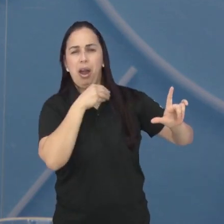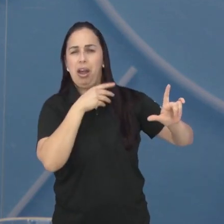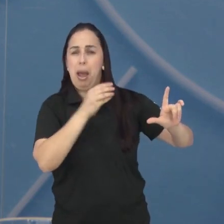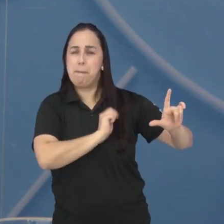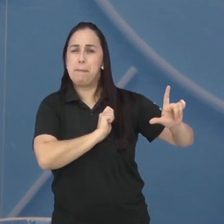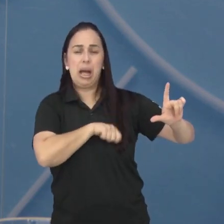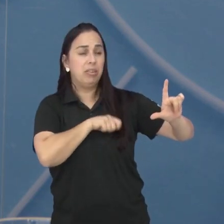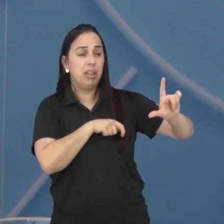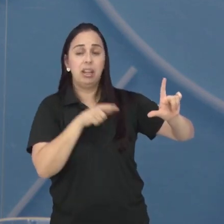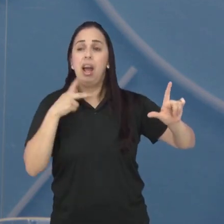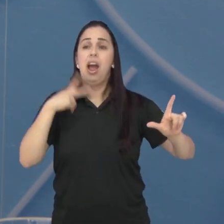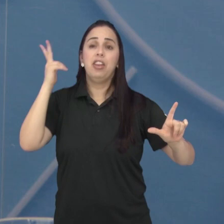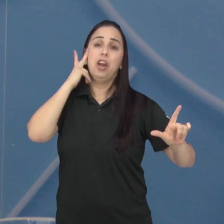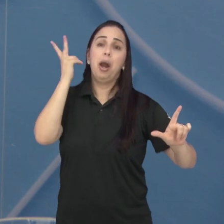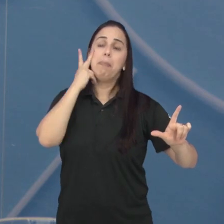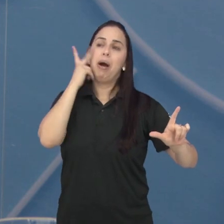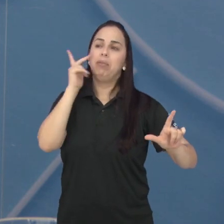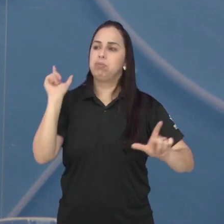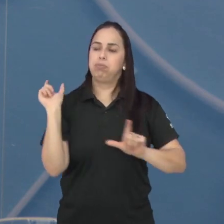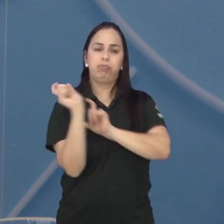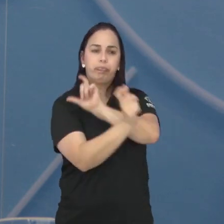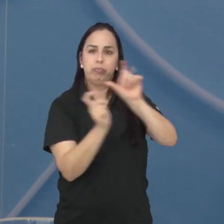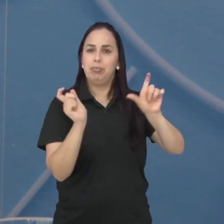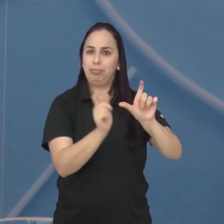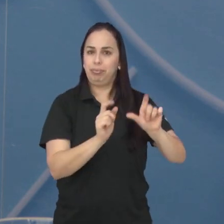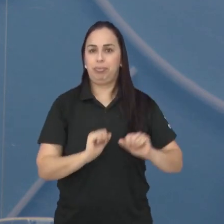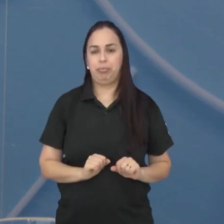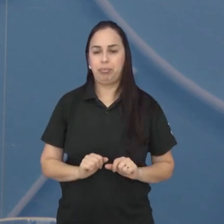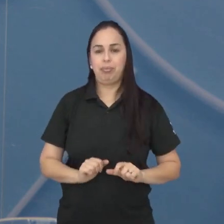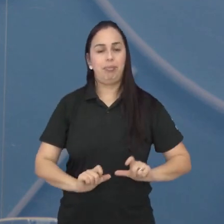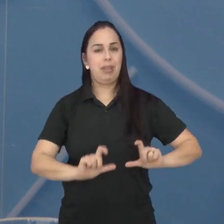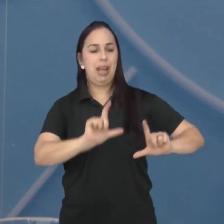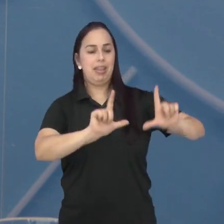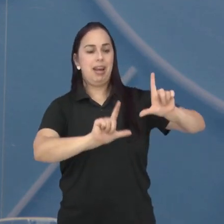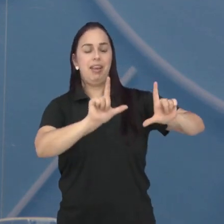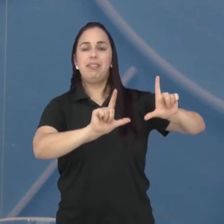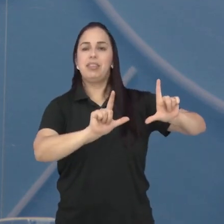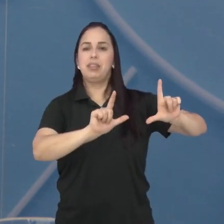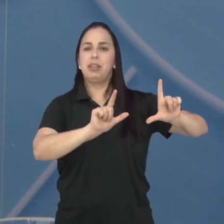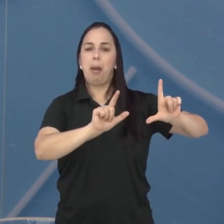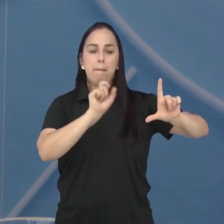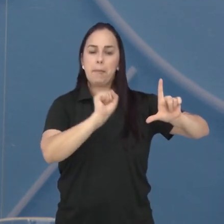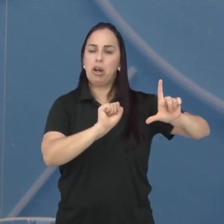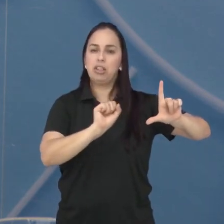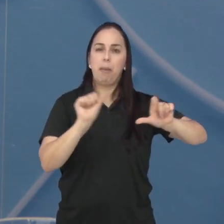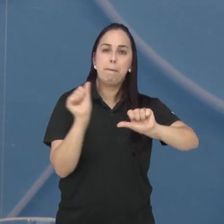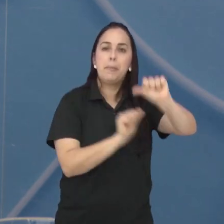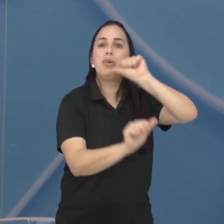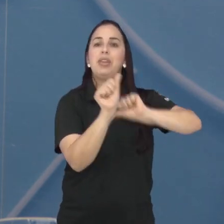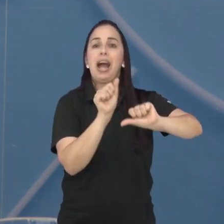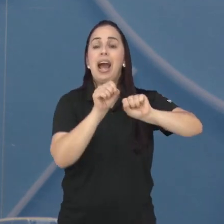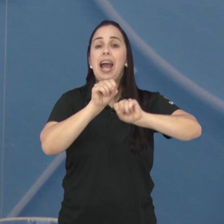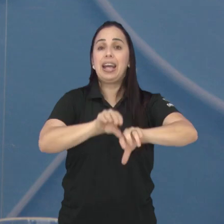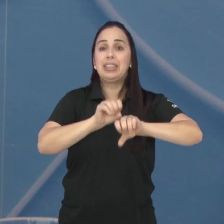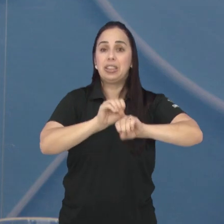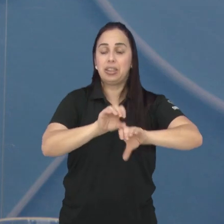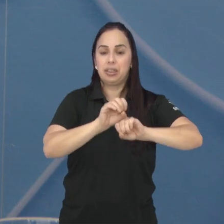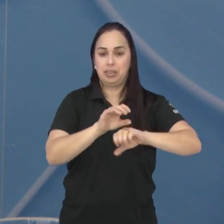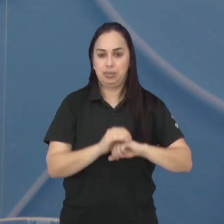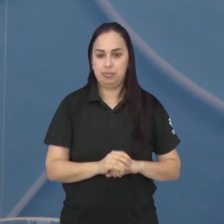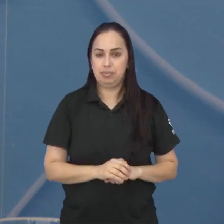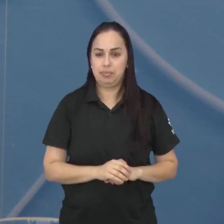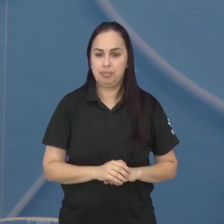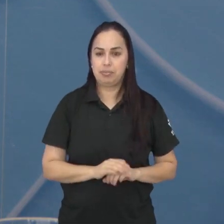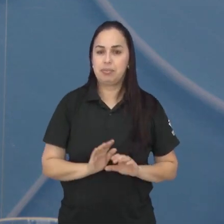é uma coisa muito comum. A televisão poderia evitar esse tipo de coisa, ter um papel mais educativo, mas ela é uma TV aberta daquele tipo,